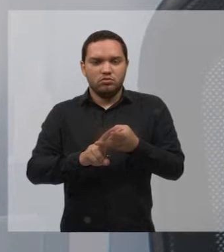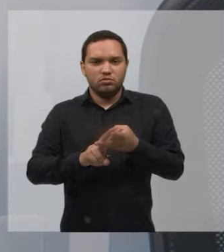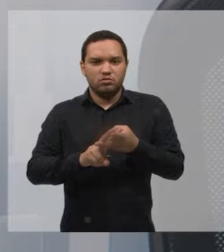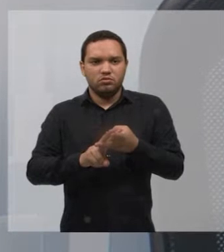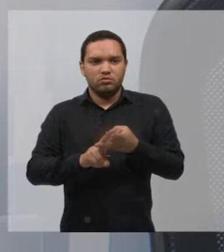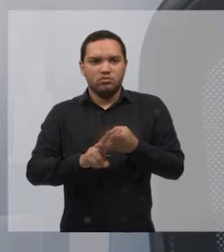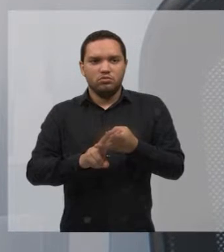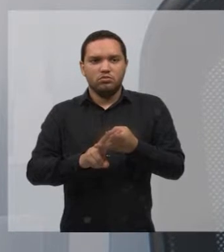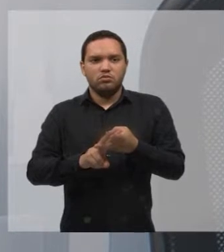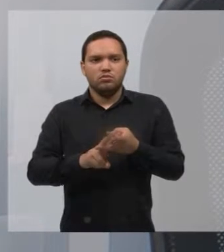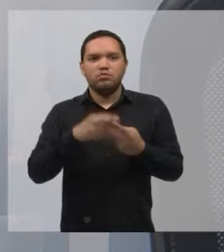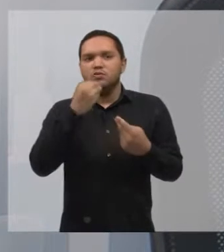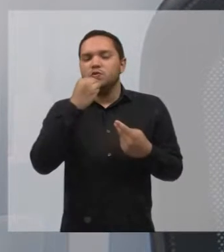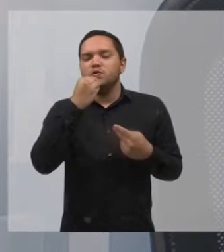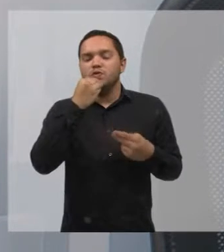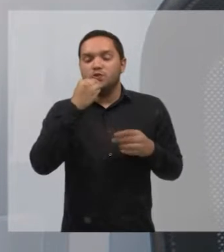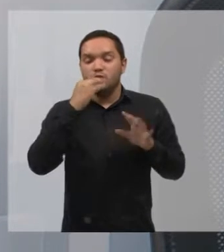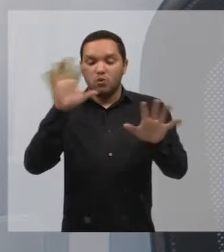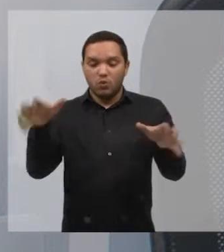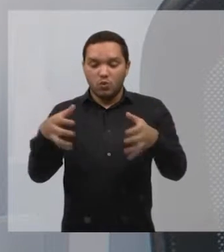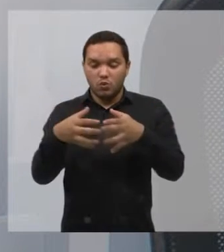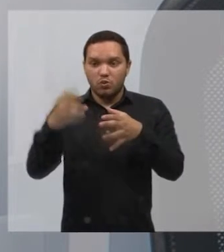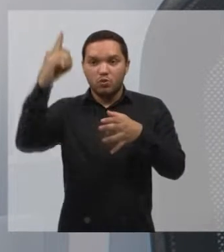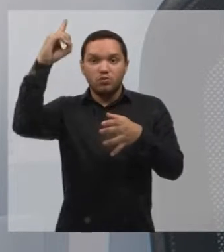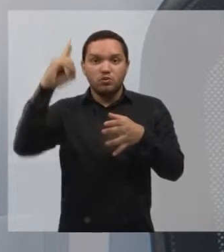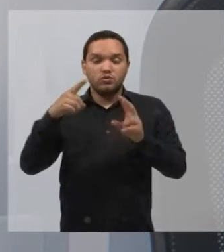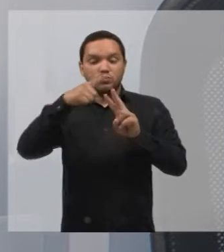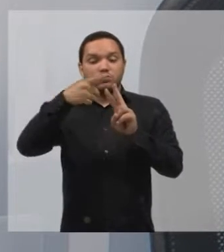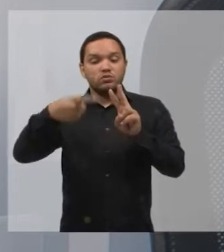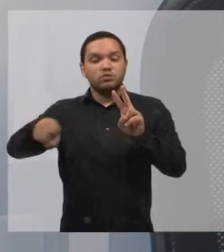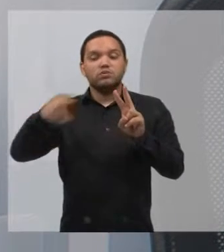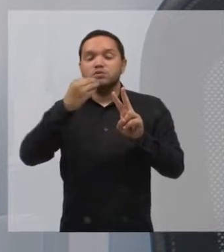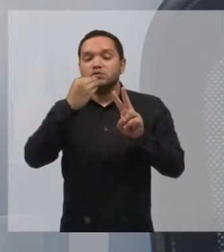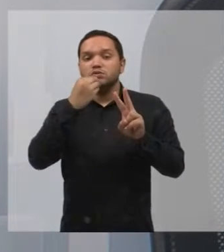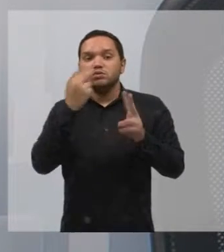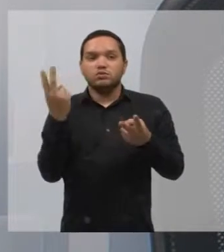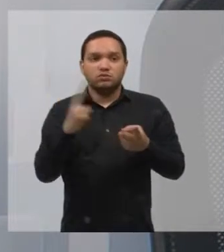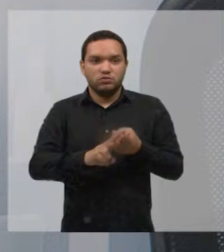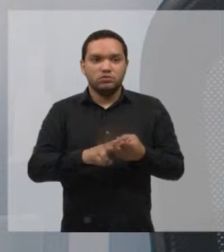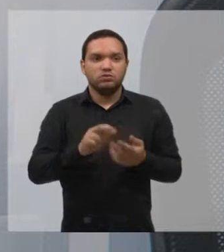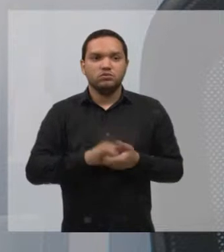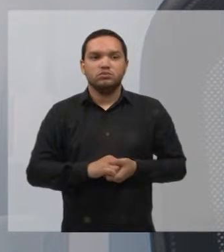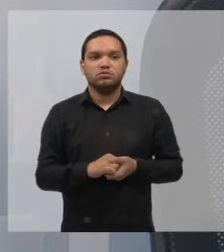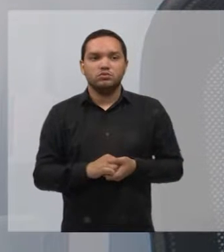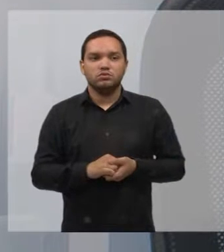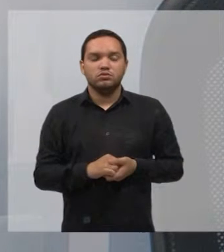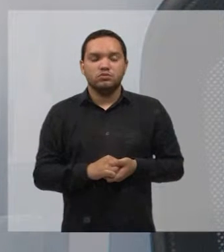Quem devia estar preso era toda a direção da Vale. E lhe digo mais alguma coisa.